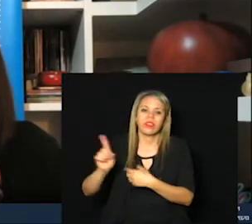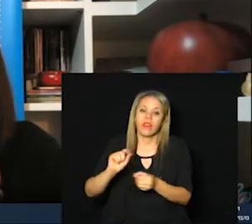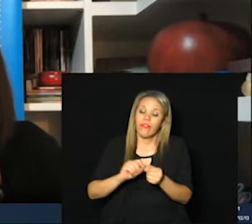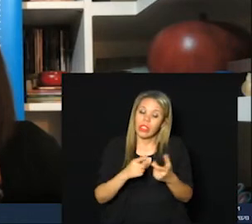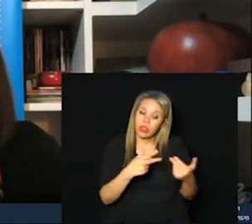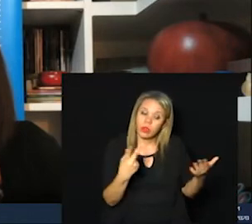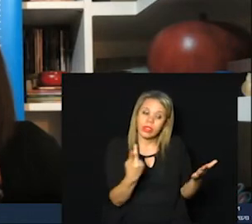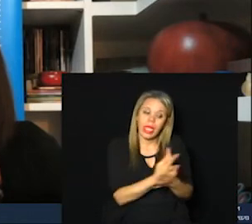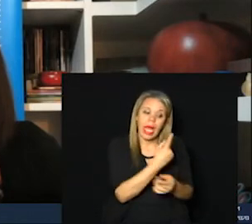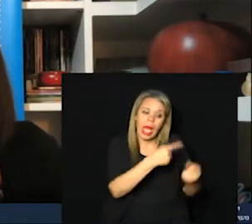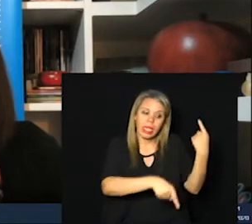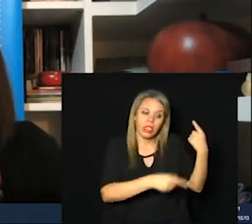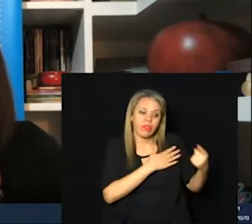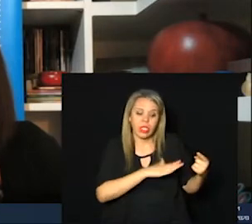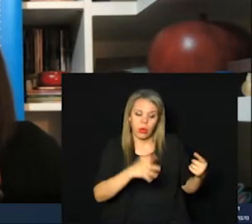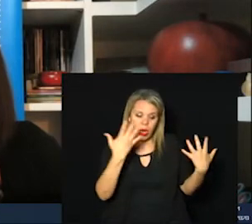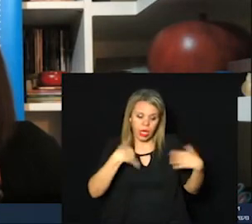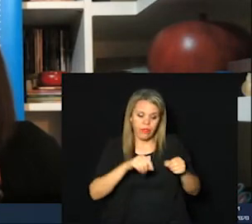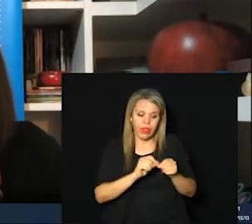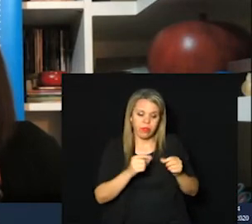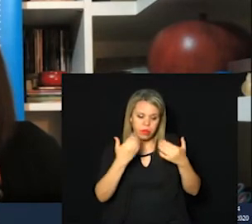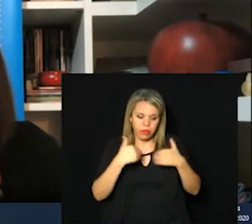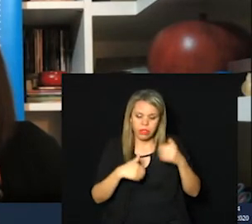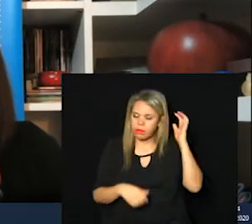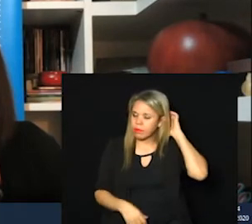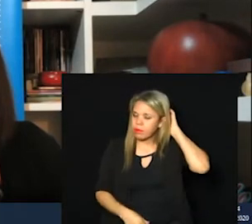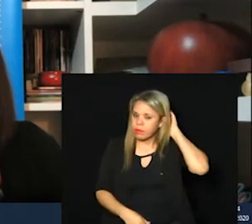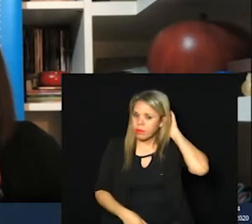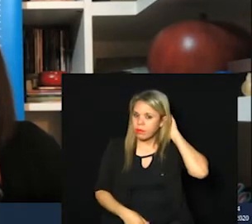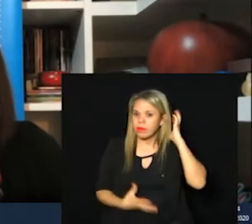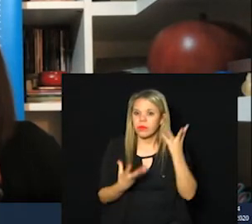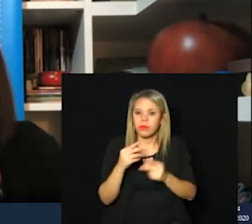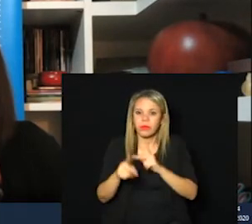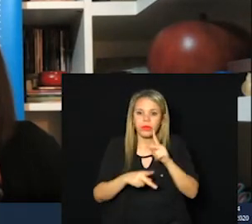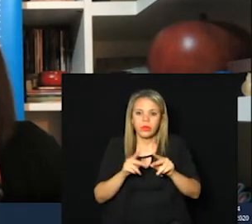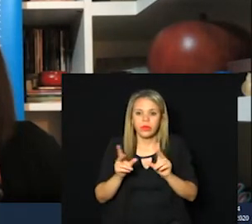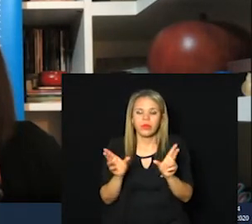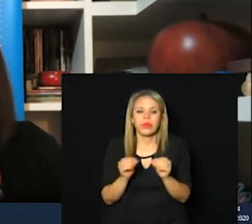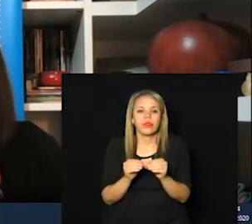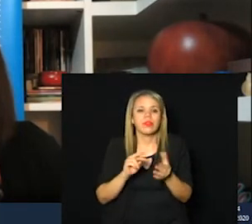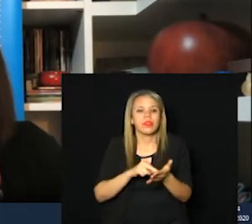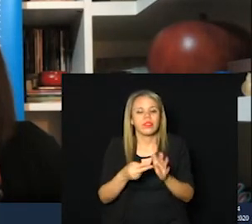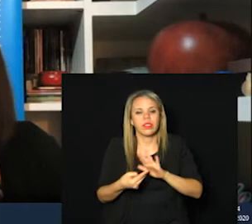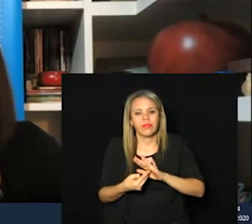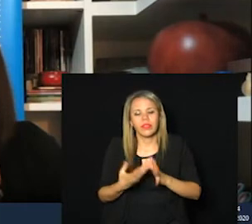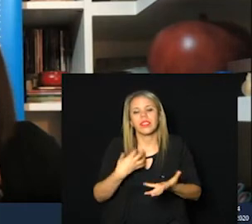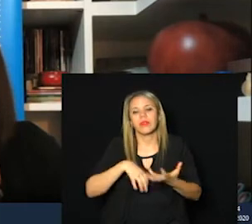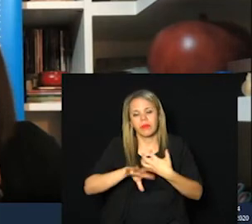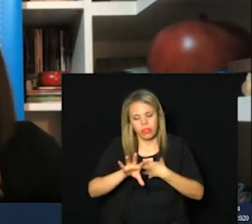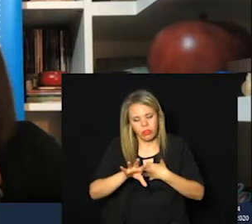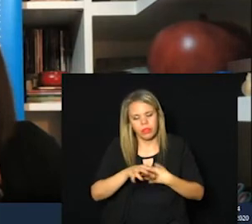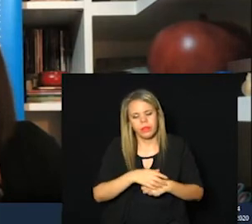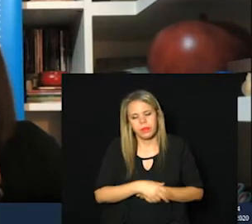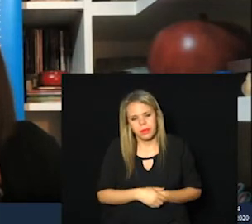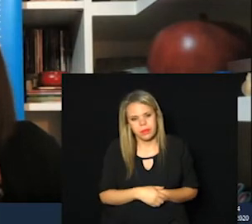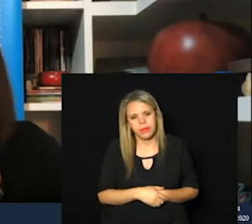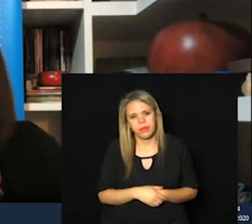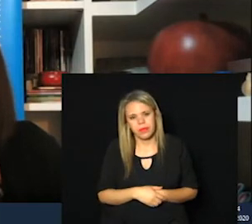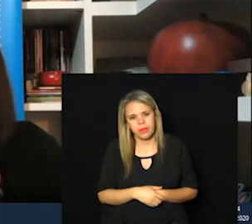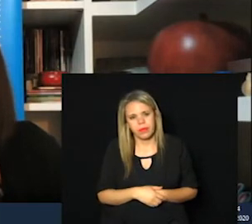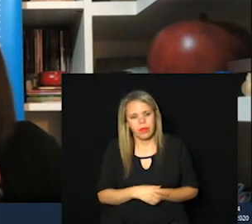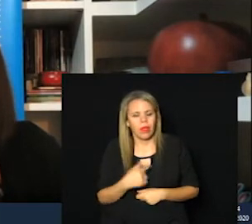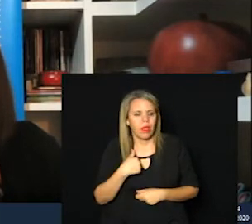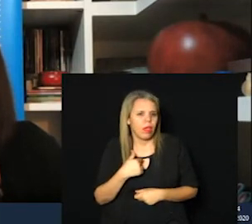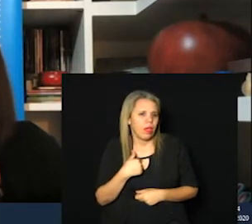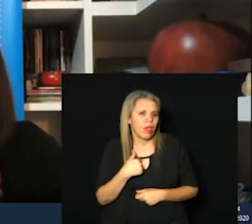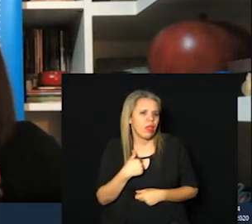outro aquilo que não gostaria que fosse feito a você. Que muitas pessoas definem como empatia também. Eu não me deterei